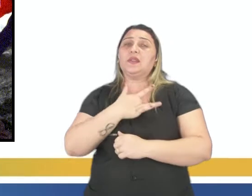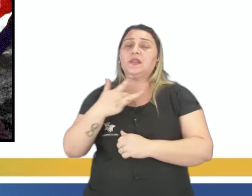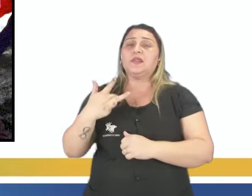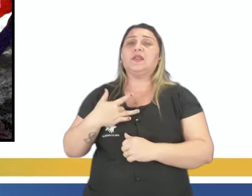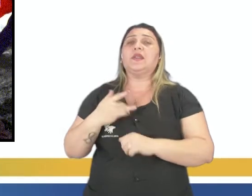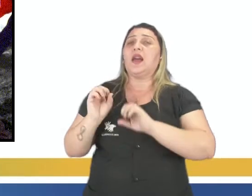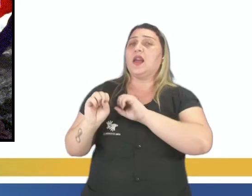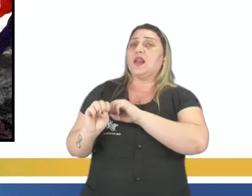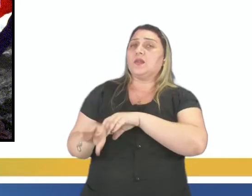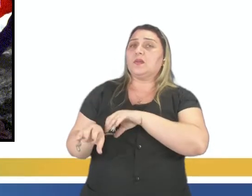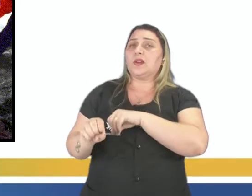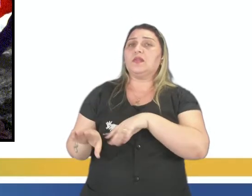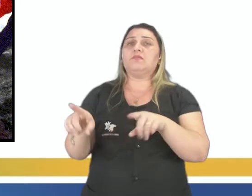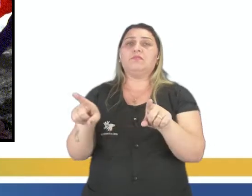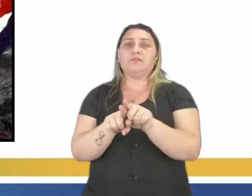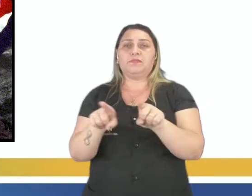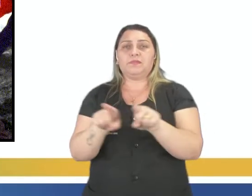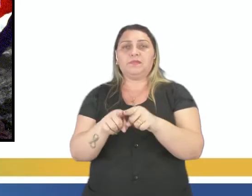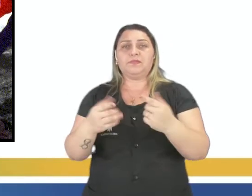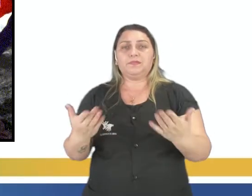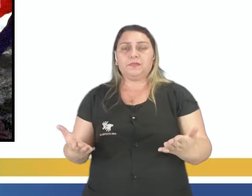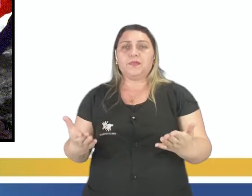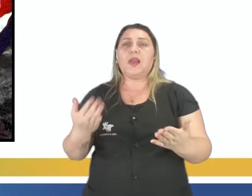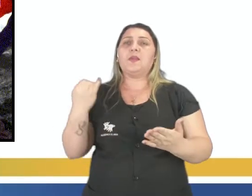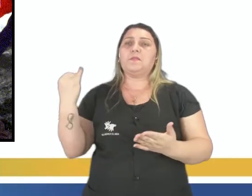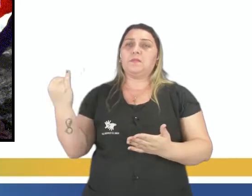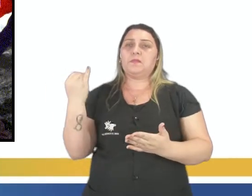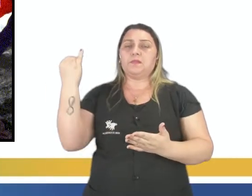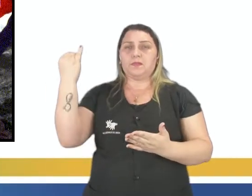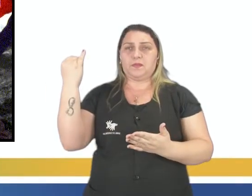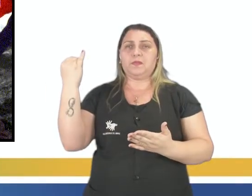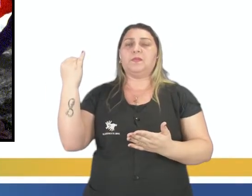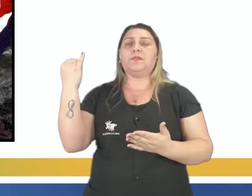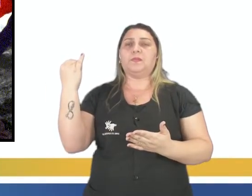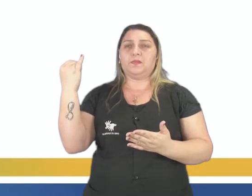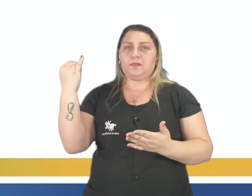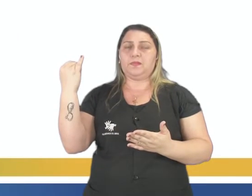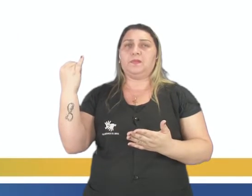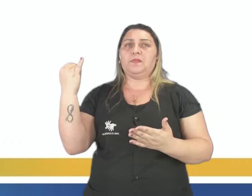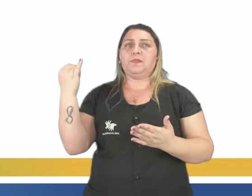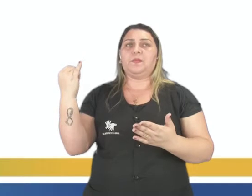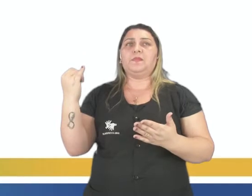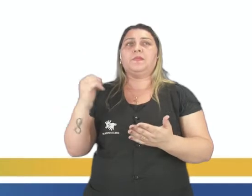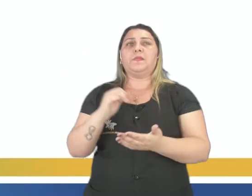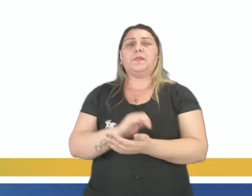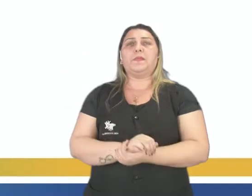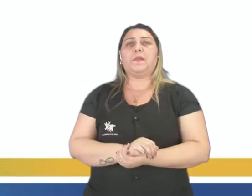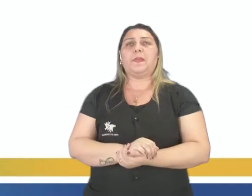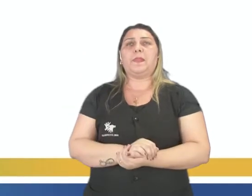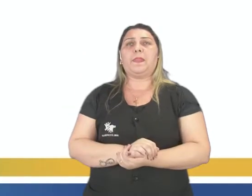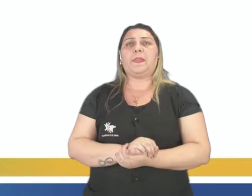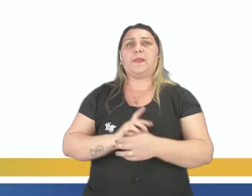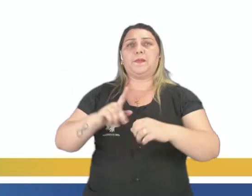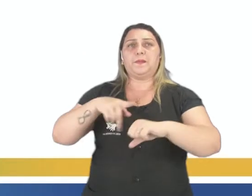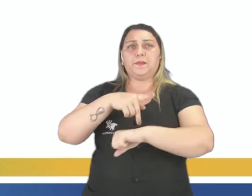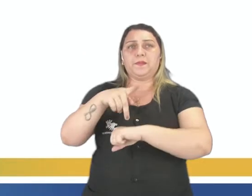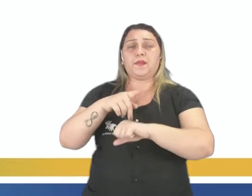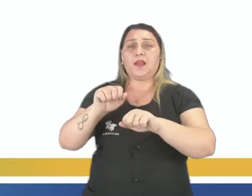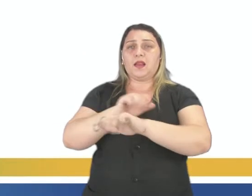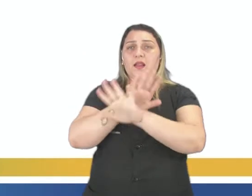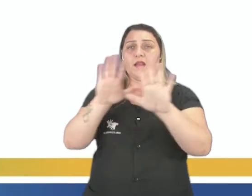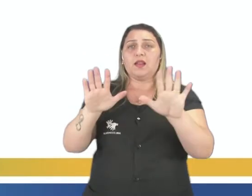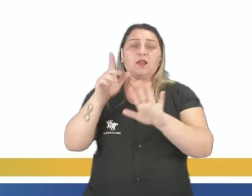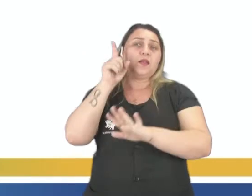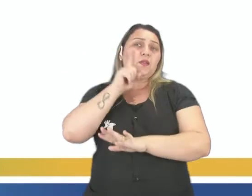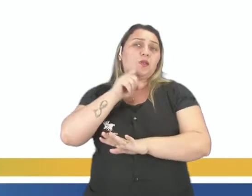da educação, né? Que é muito importante, são questões que são atreladas aí a esse país, né? Claro que os